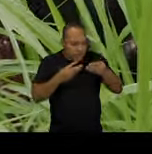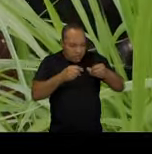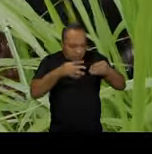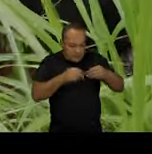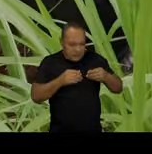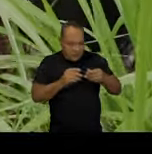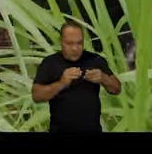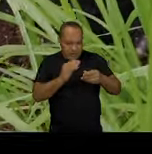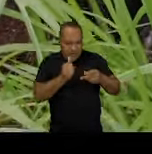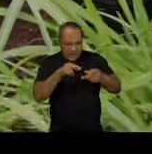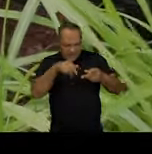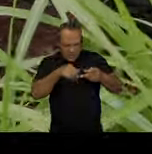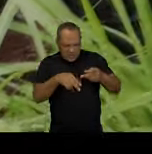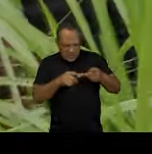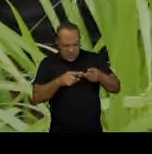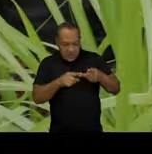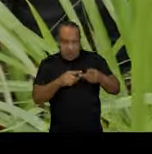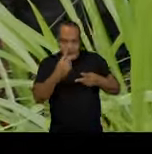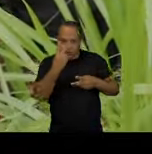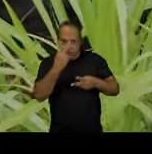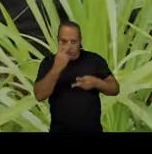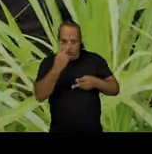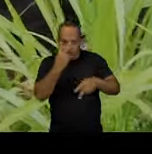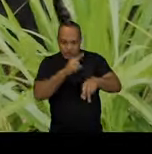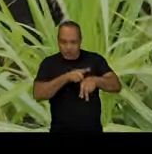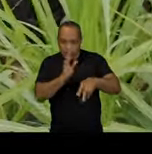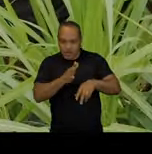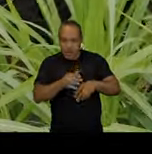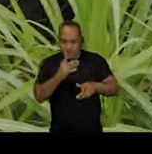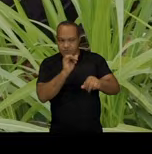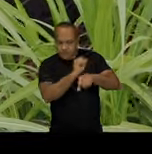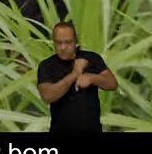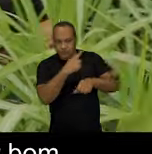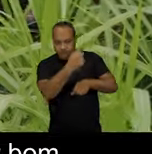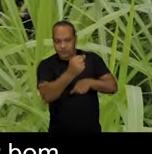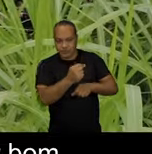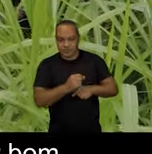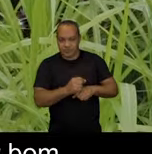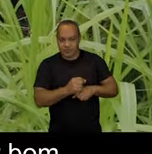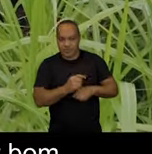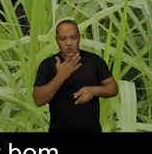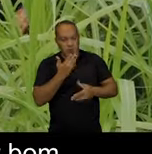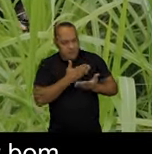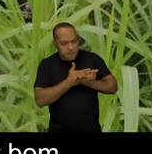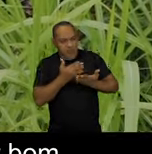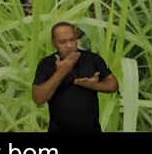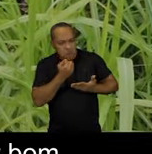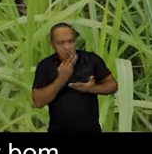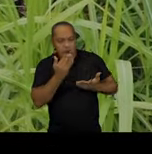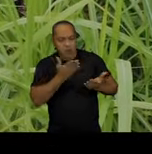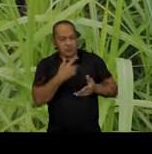Vem, não vem. Vem, não vem. Vem aqui, tem um bar. Caranguejo. Aqui, ó. Galera, 2 horas, hein? Beleza, já estamos indo. E começa a ficar bom, os caras chamam a gente